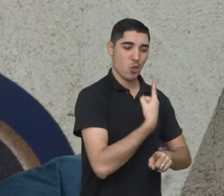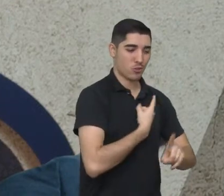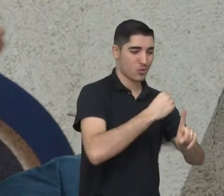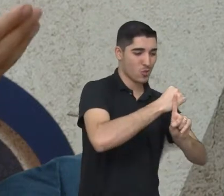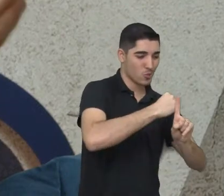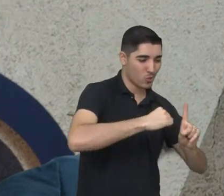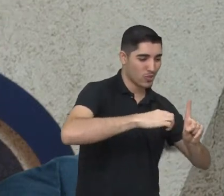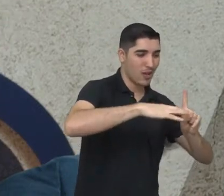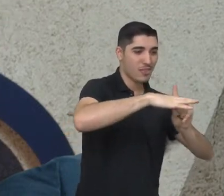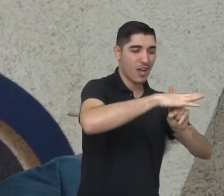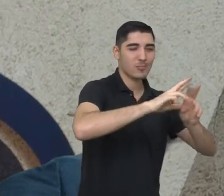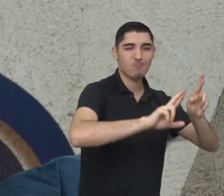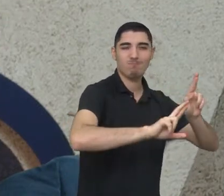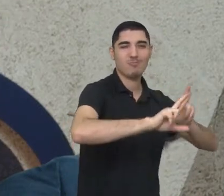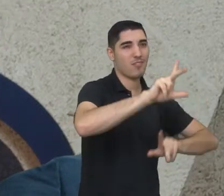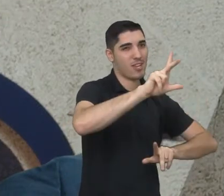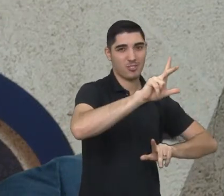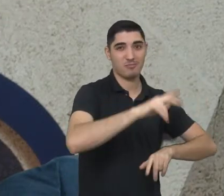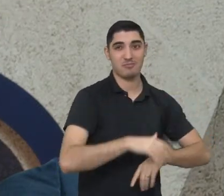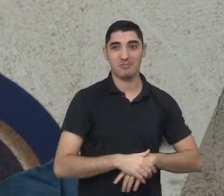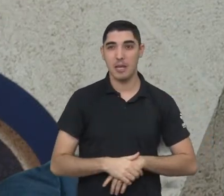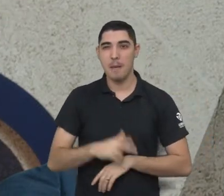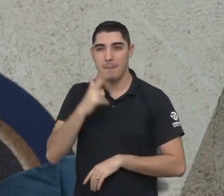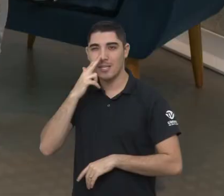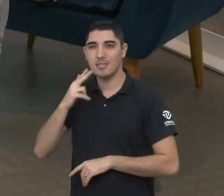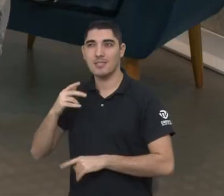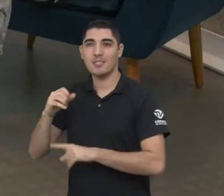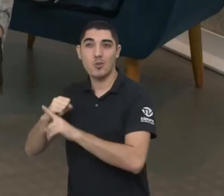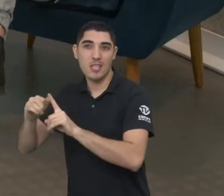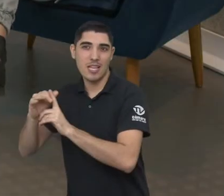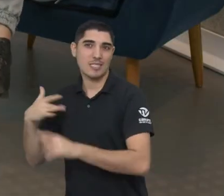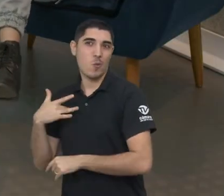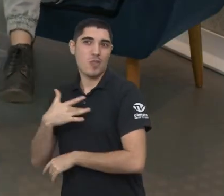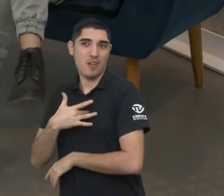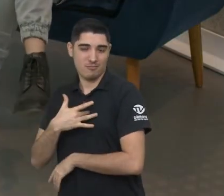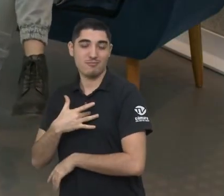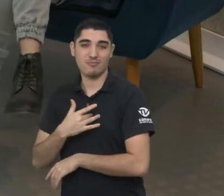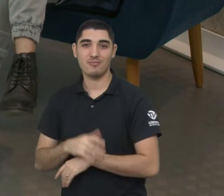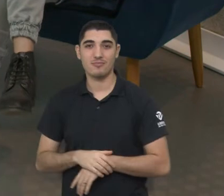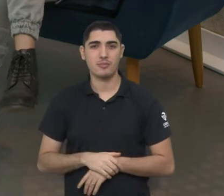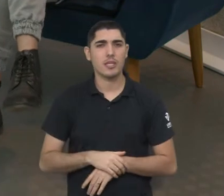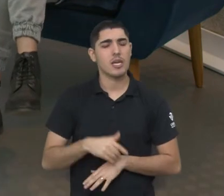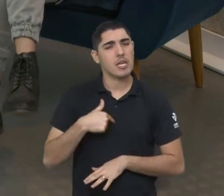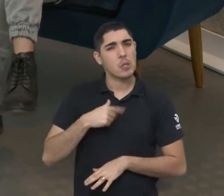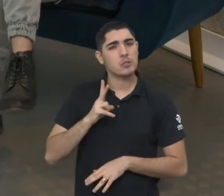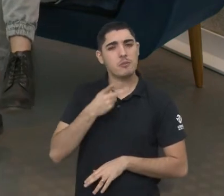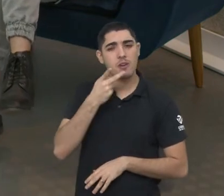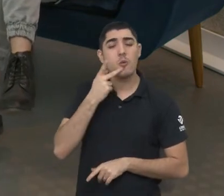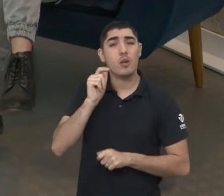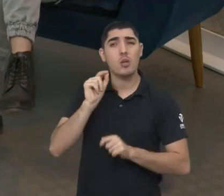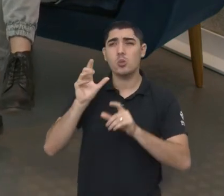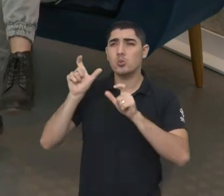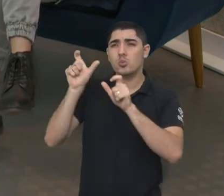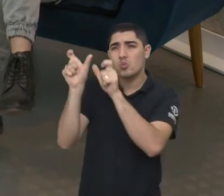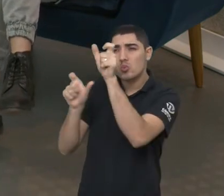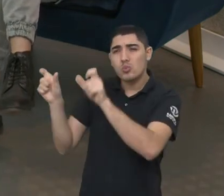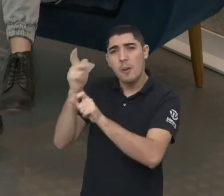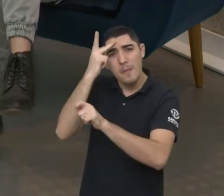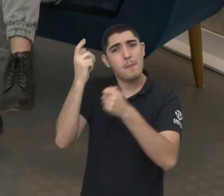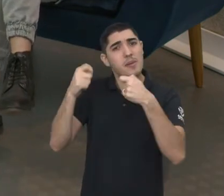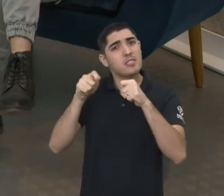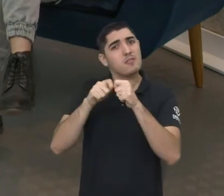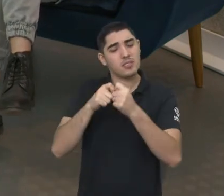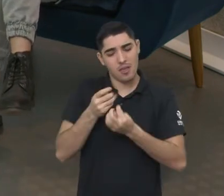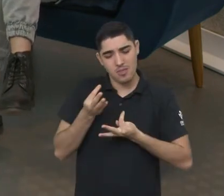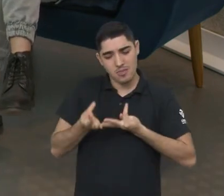vamos formando uma sociedade diferente. Mais saudável. Eu costumo dizer que, assim, todo mundo deveria